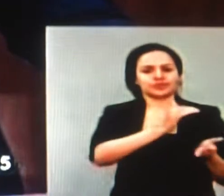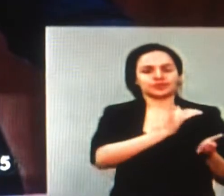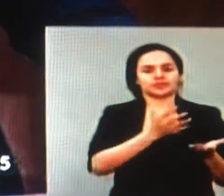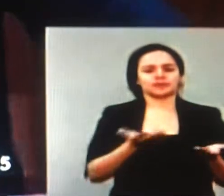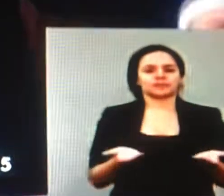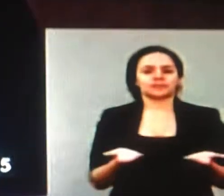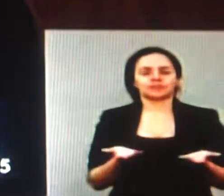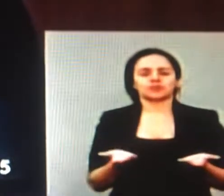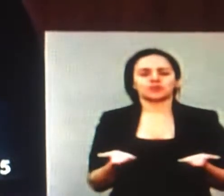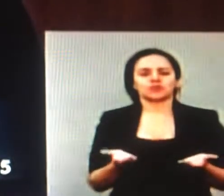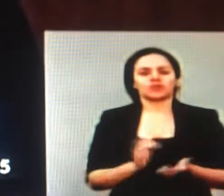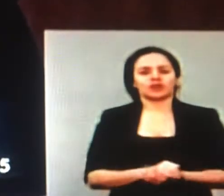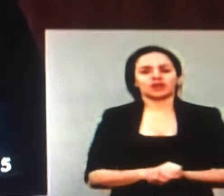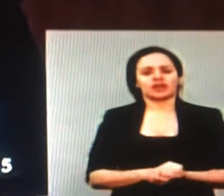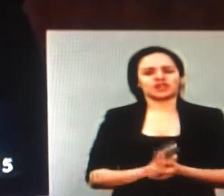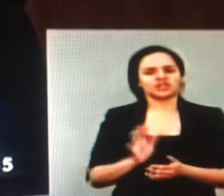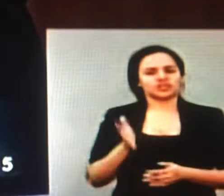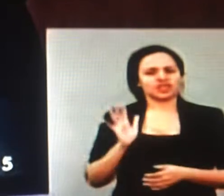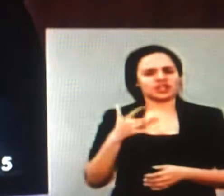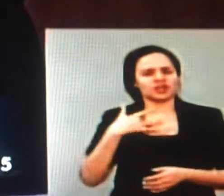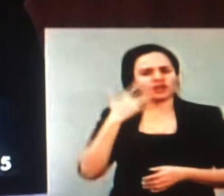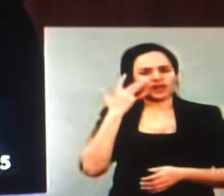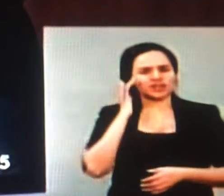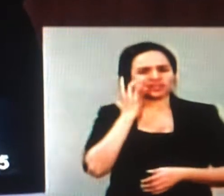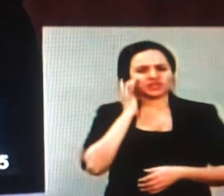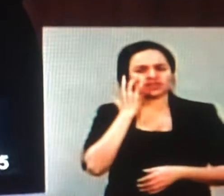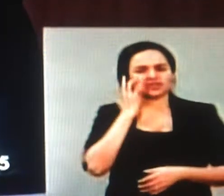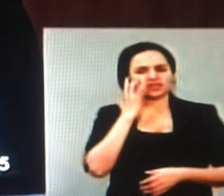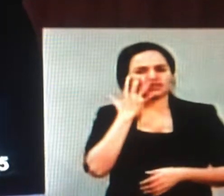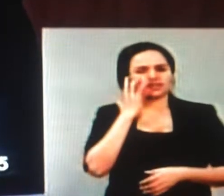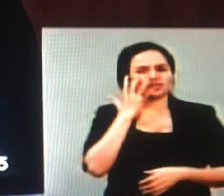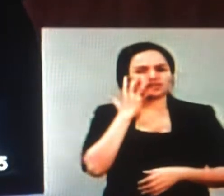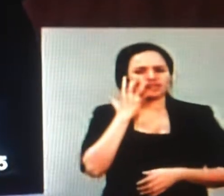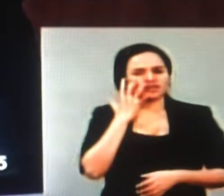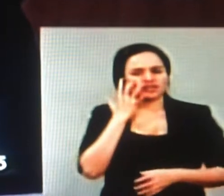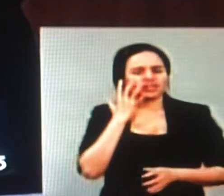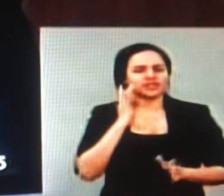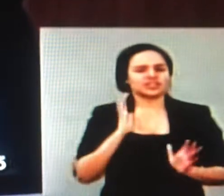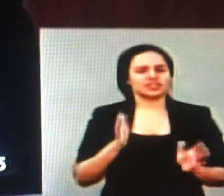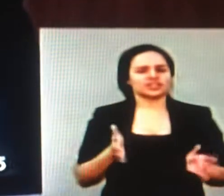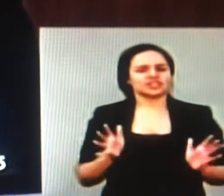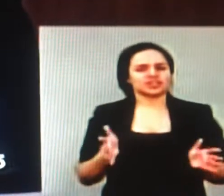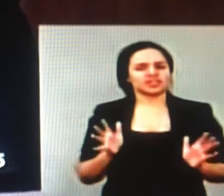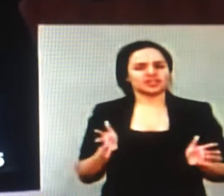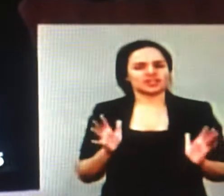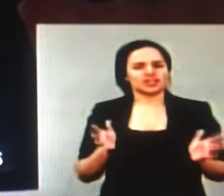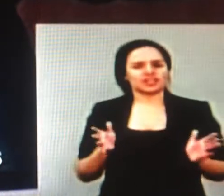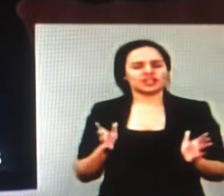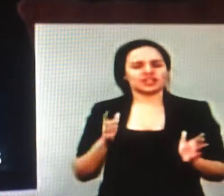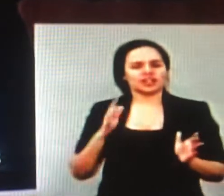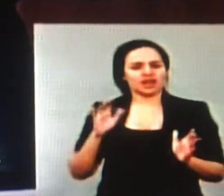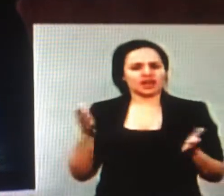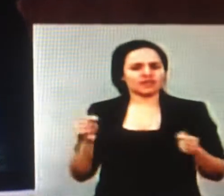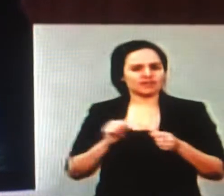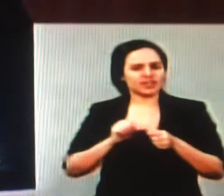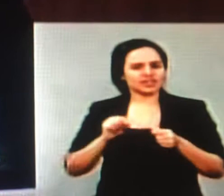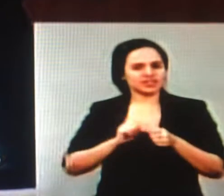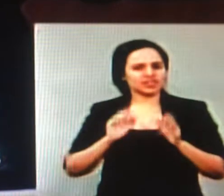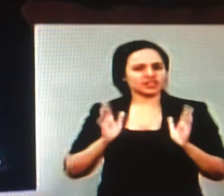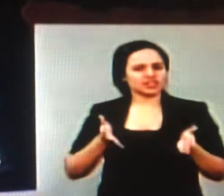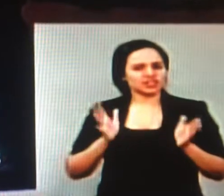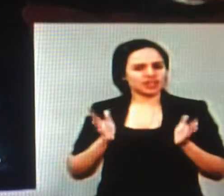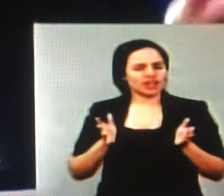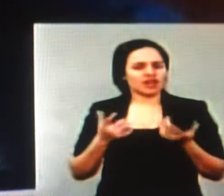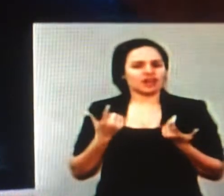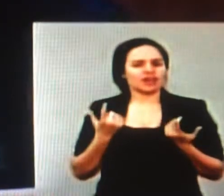eleitoral disso. Olhe, olhe se já tiverem. Não, olhe, olhe, se já não estiverem fazendo isso para com